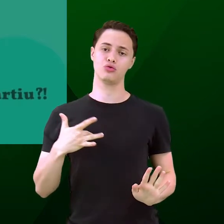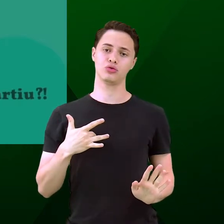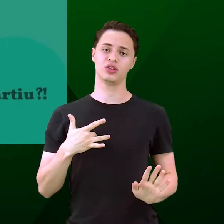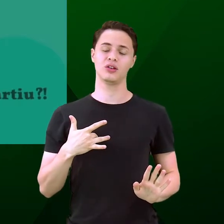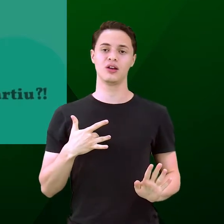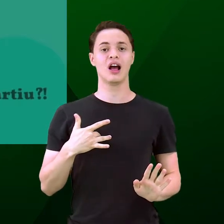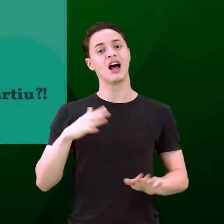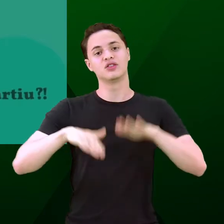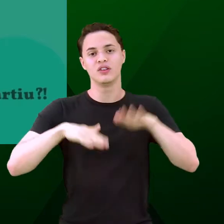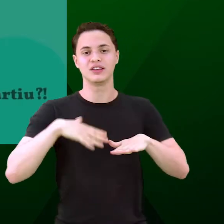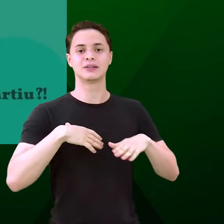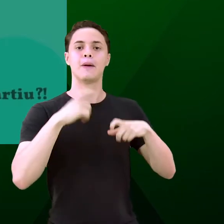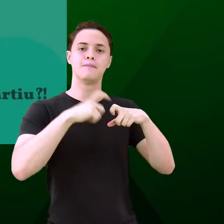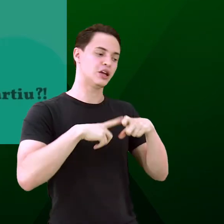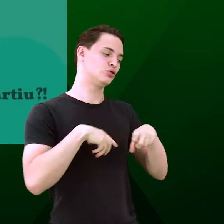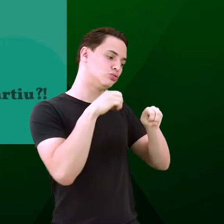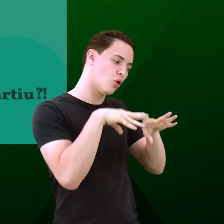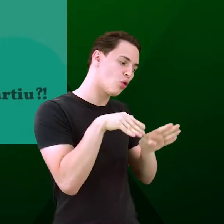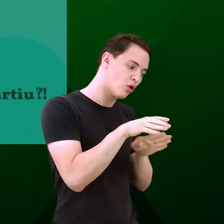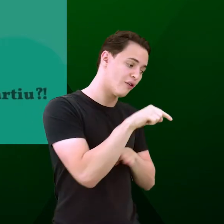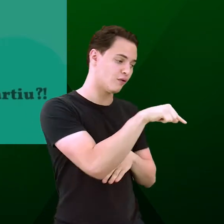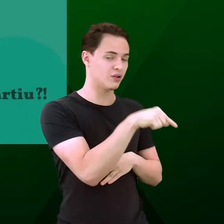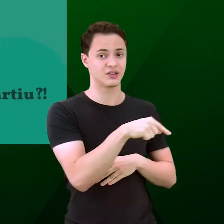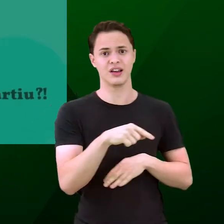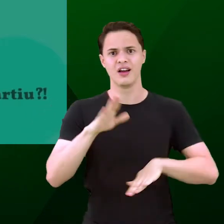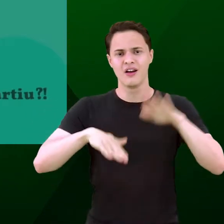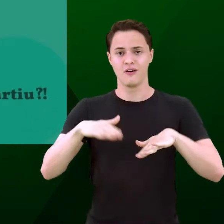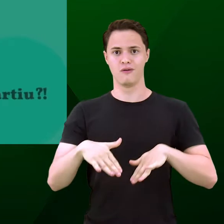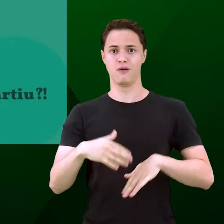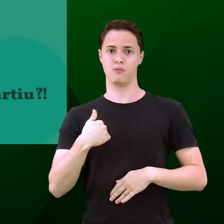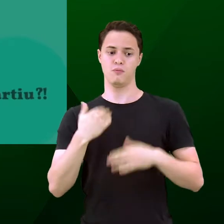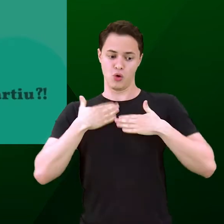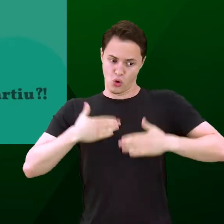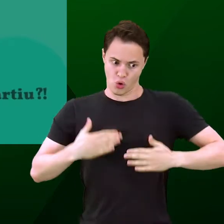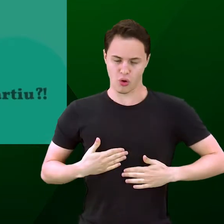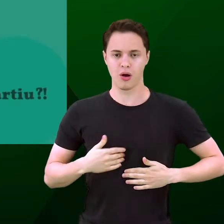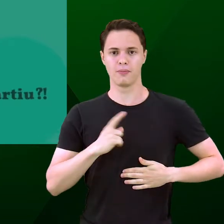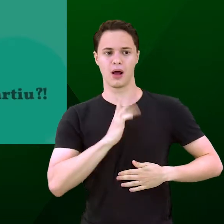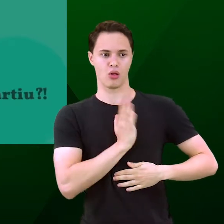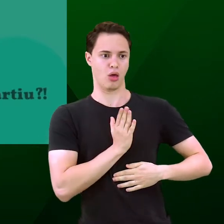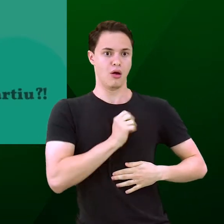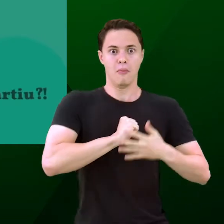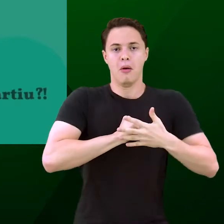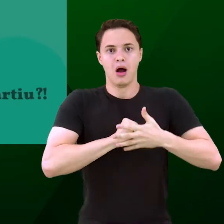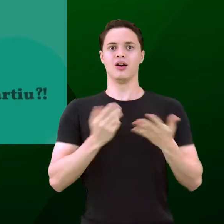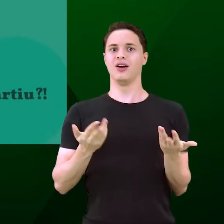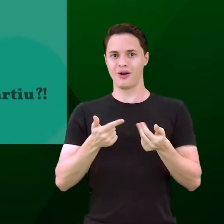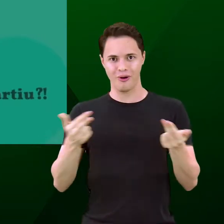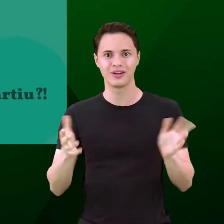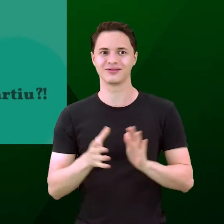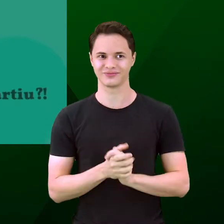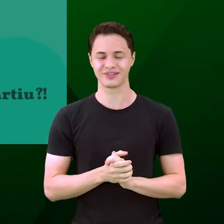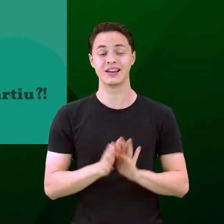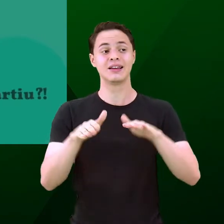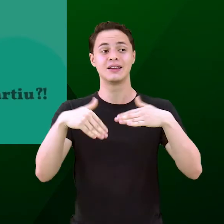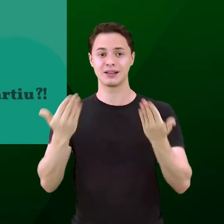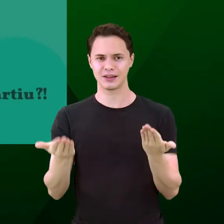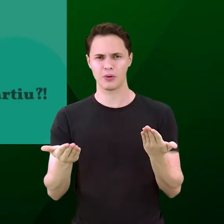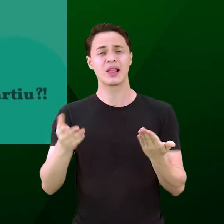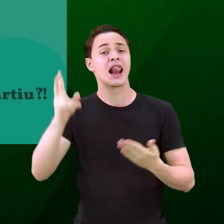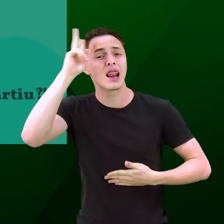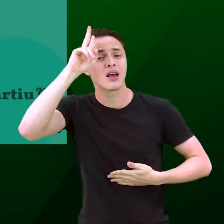assim, ó. Botei aqui uma imagem bem, né? Apesar de ser meio meio não tão propícia para a região